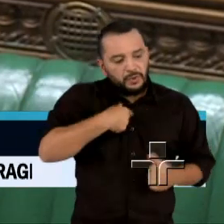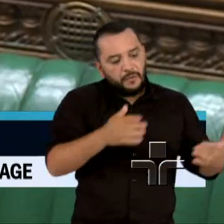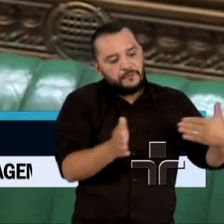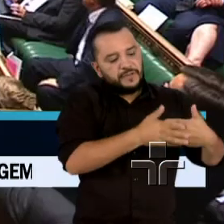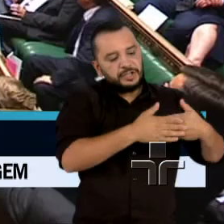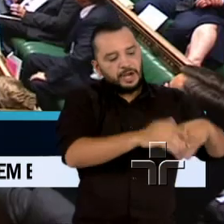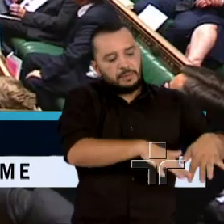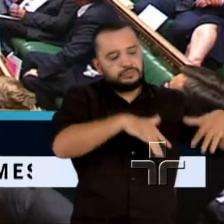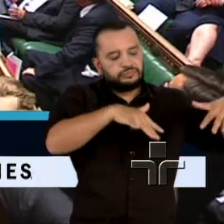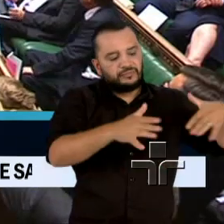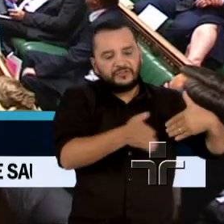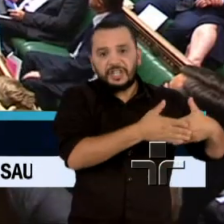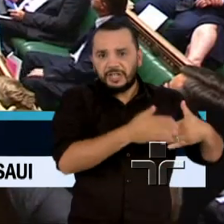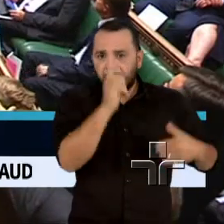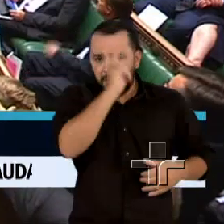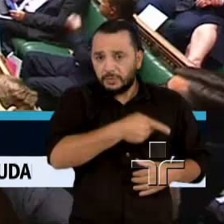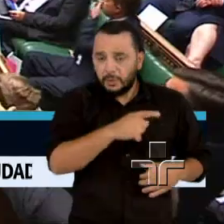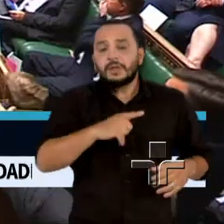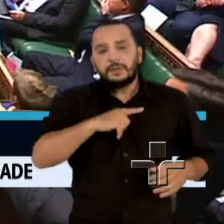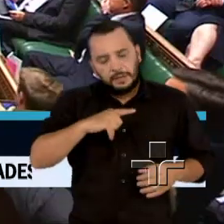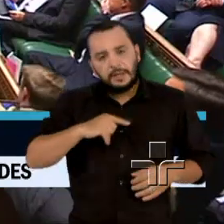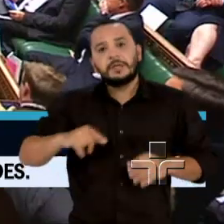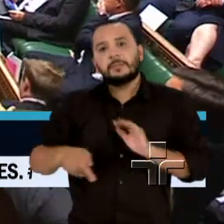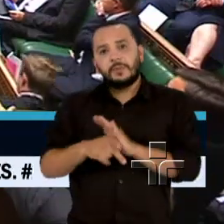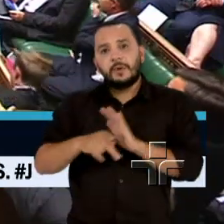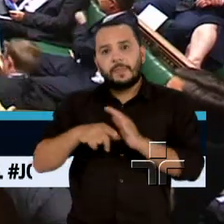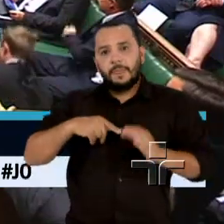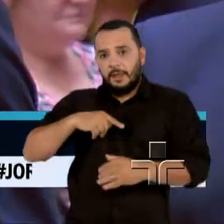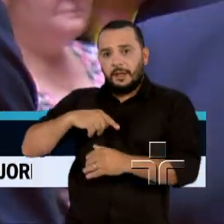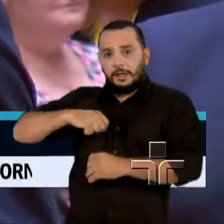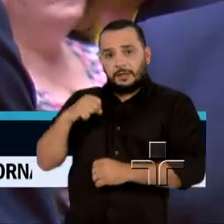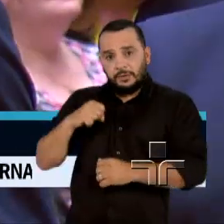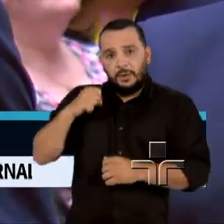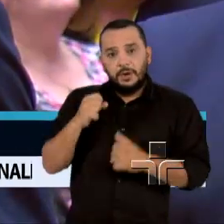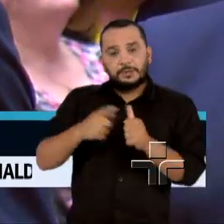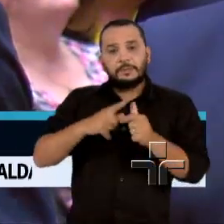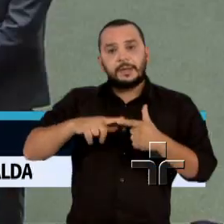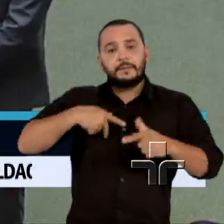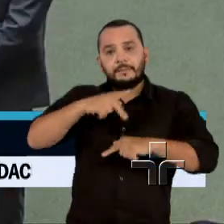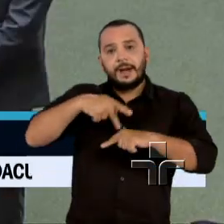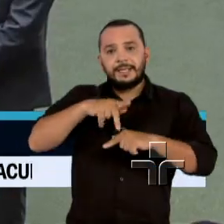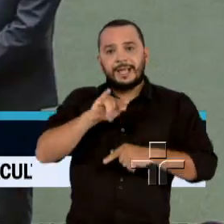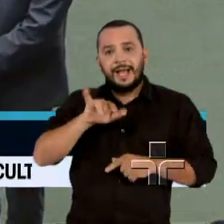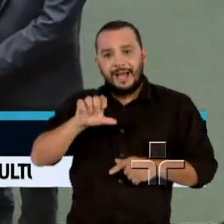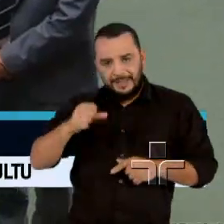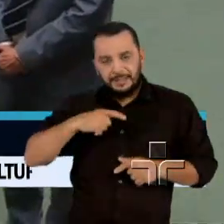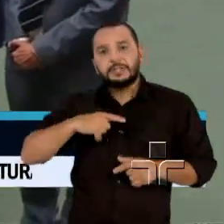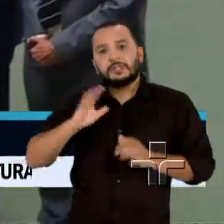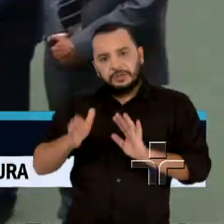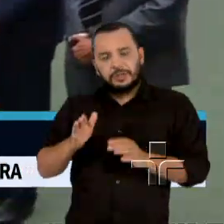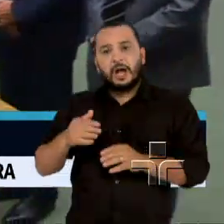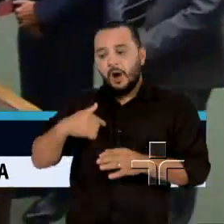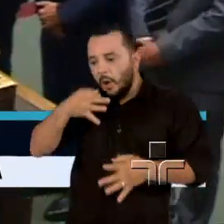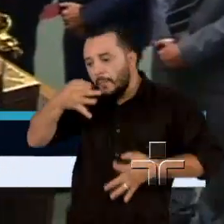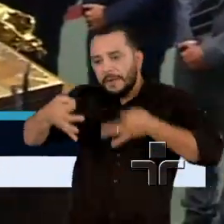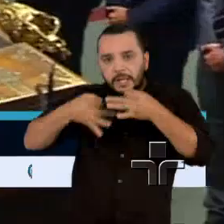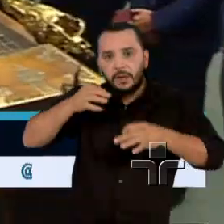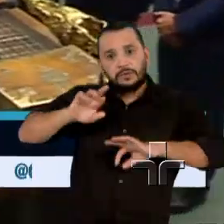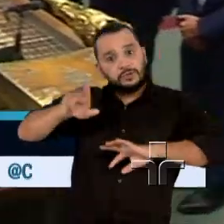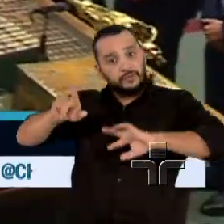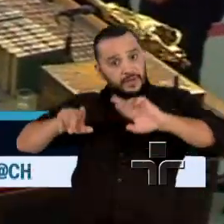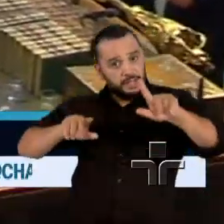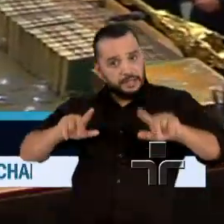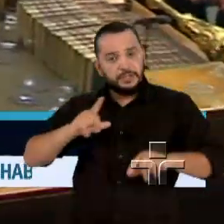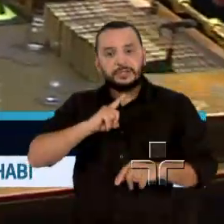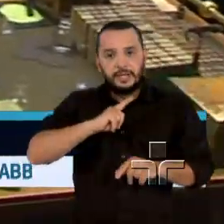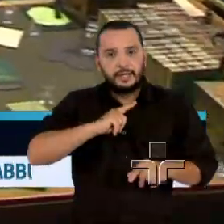semanas, um tribunal da Escócia e outro do país de Gales deram sentenças diferentes sobre a suspensão. A oposição britânica